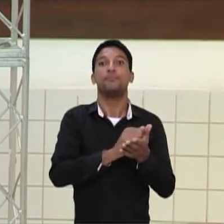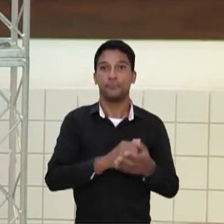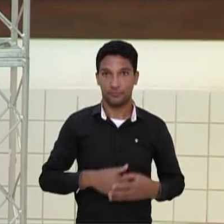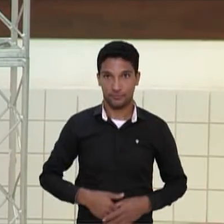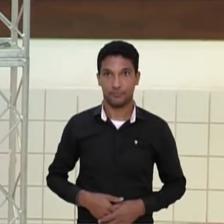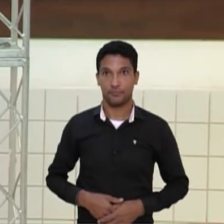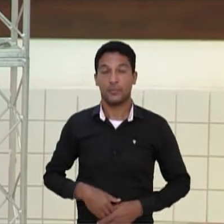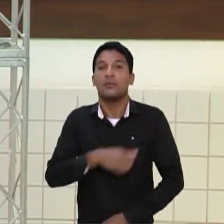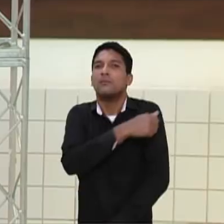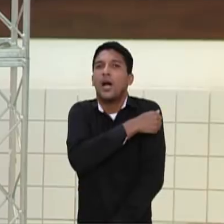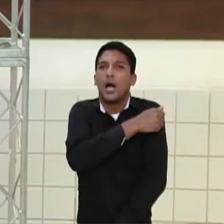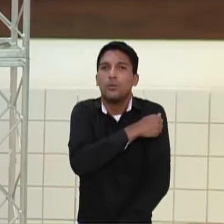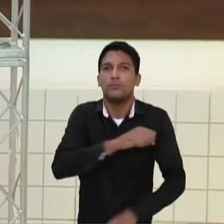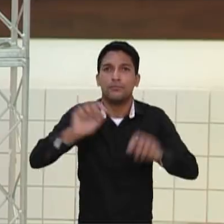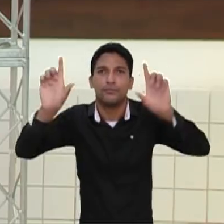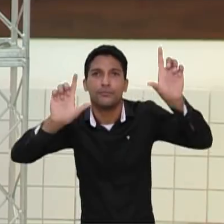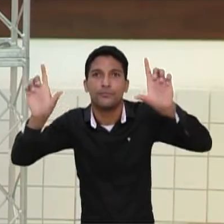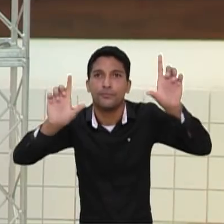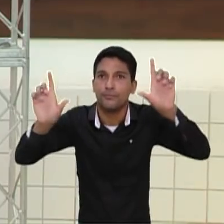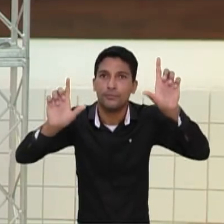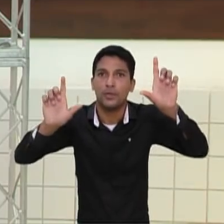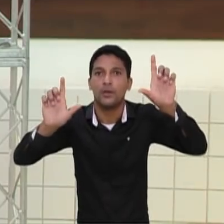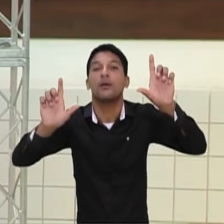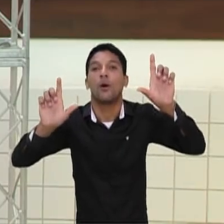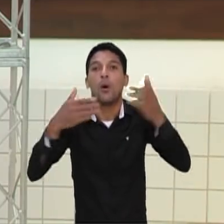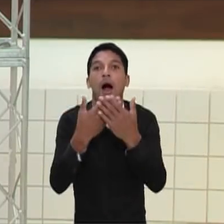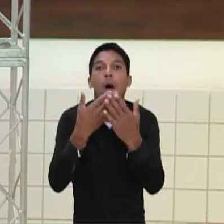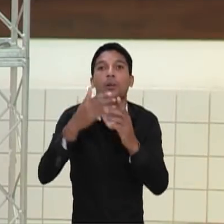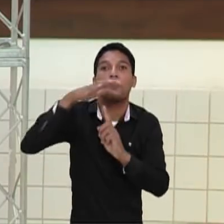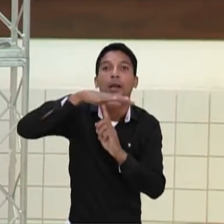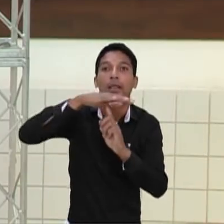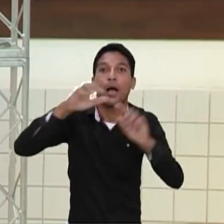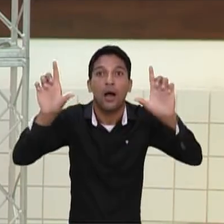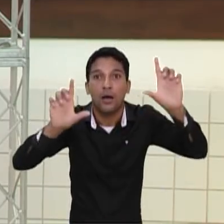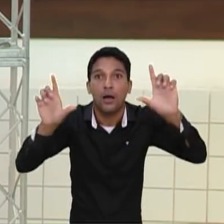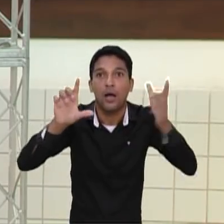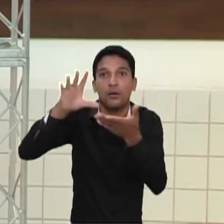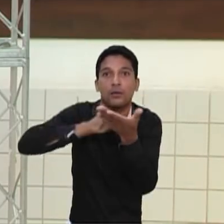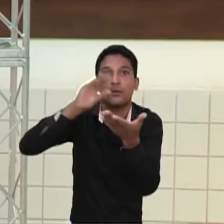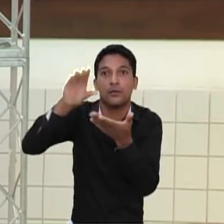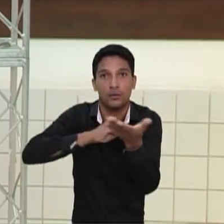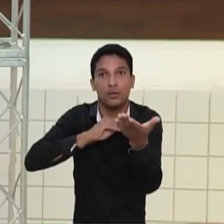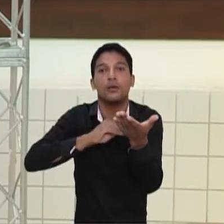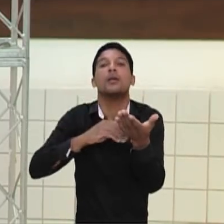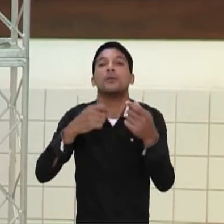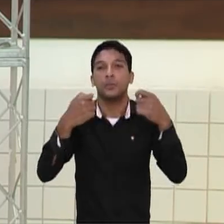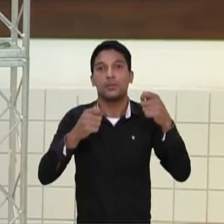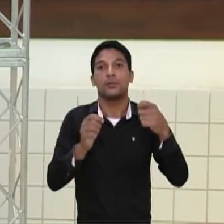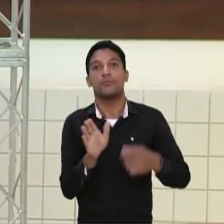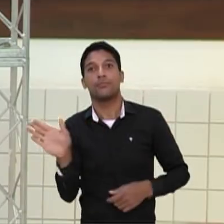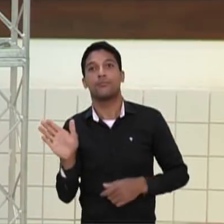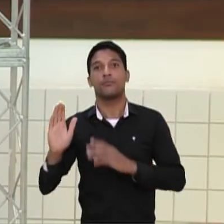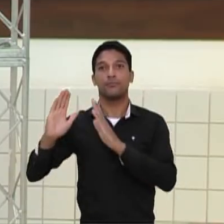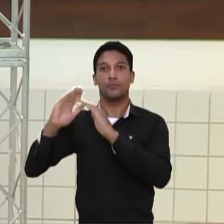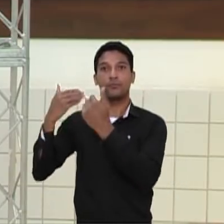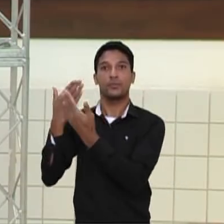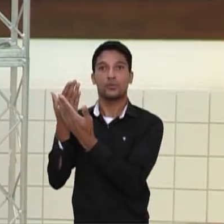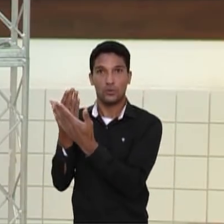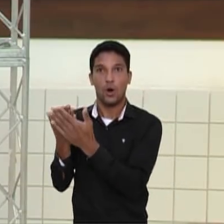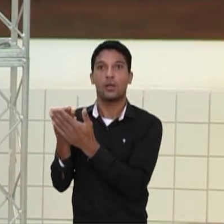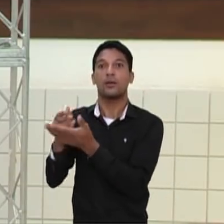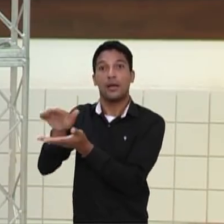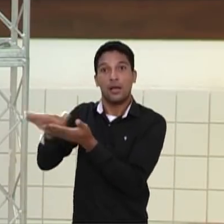acompanhe apenas pela tv né recomendo que você entre em contato com a sua escola retire o material para que você